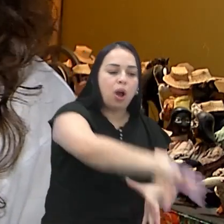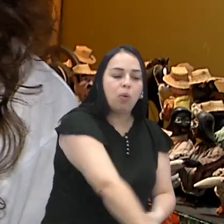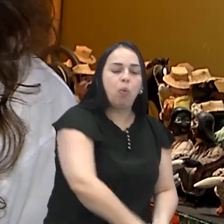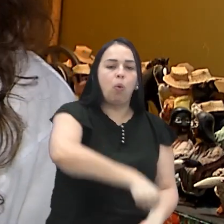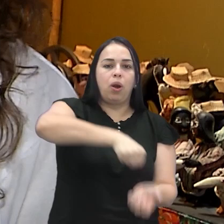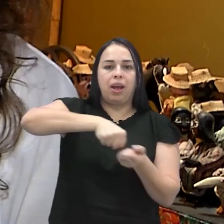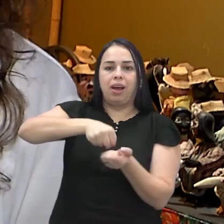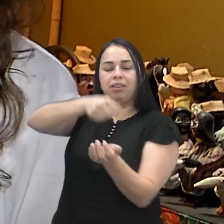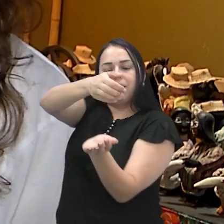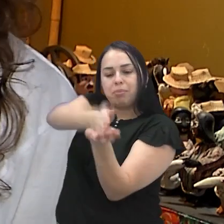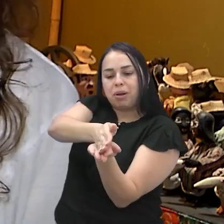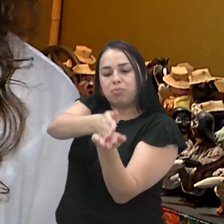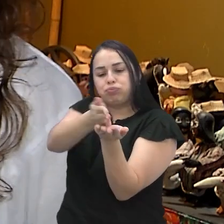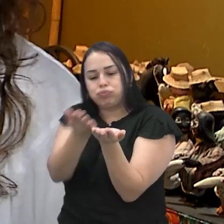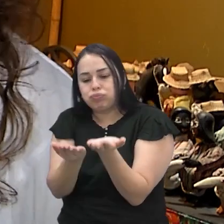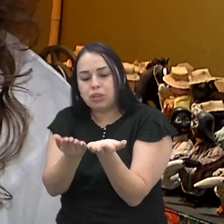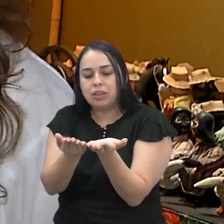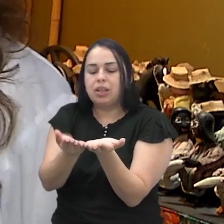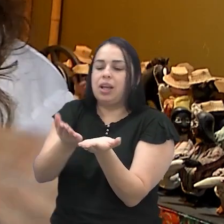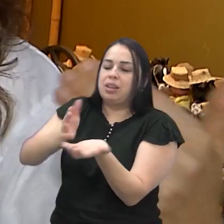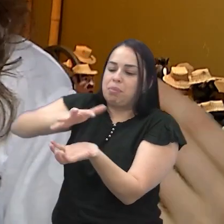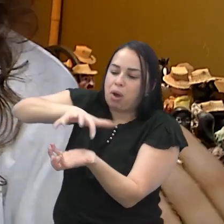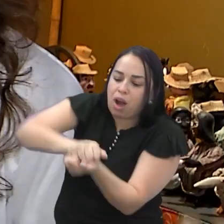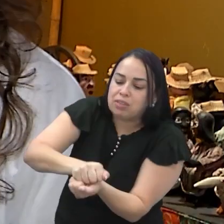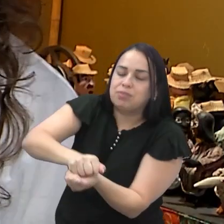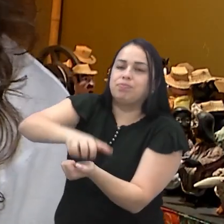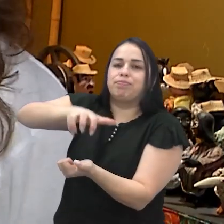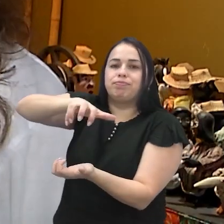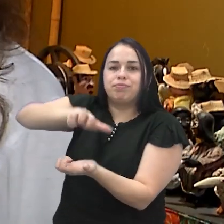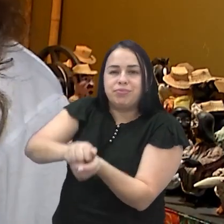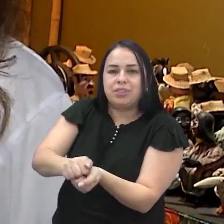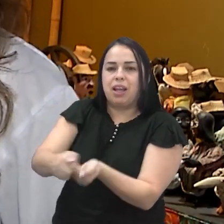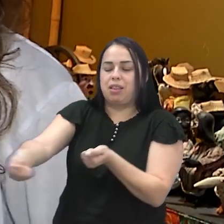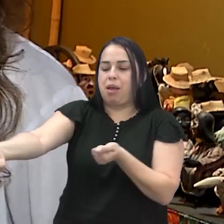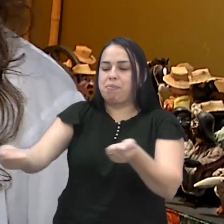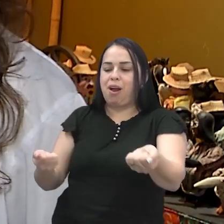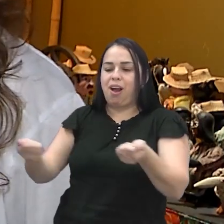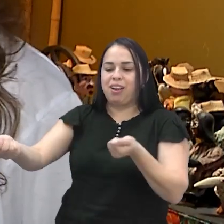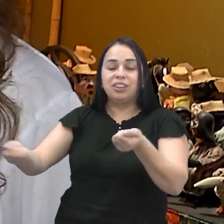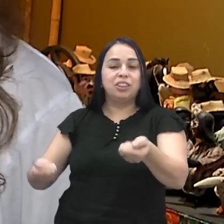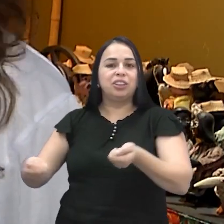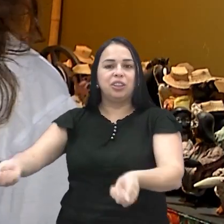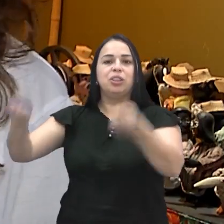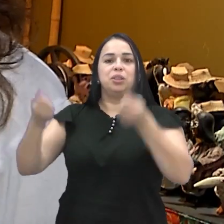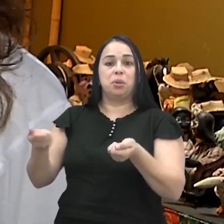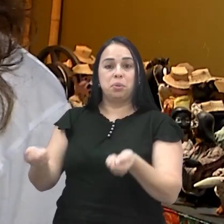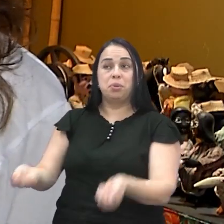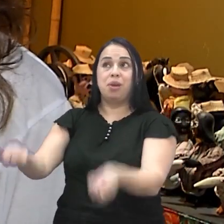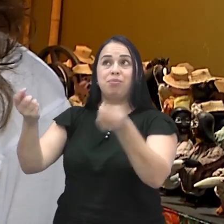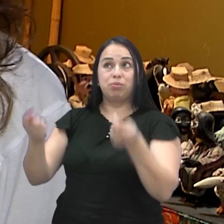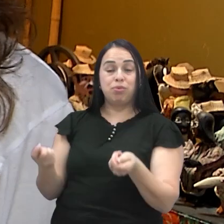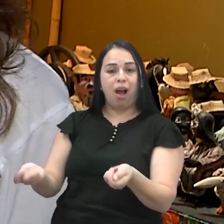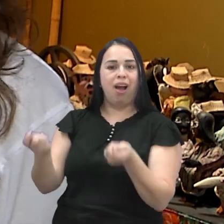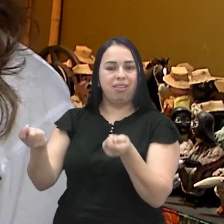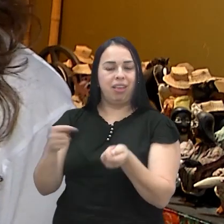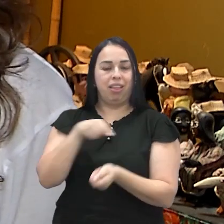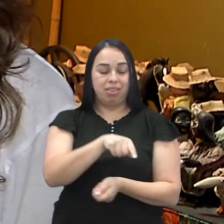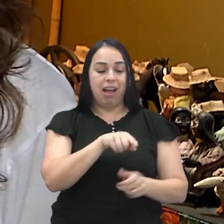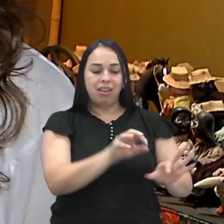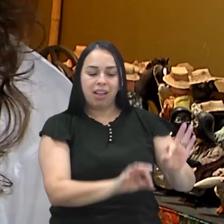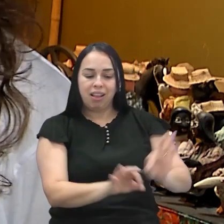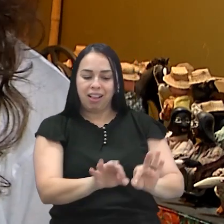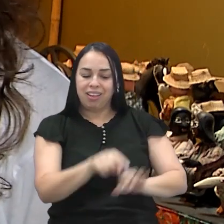da mandioca até descascar a mandioca, a prensa, todos os processos da farinha de mandioca